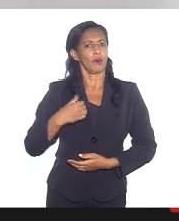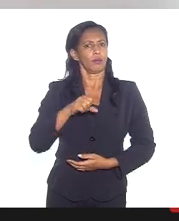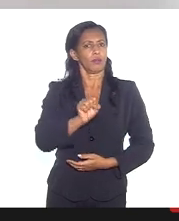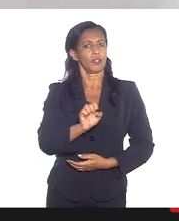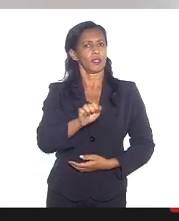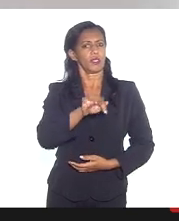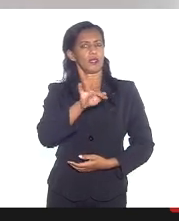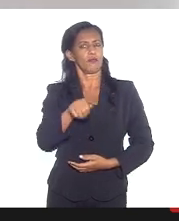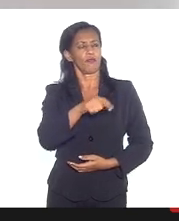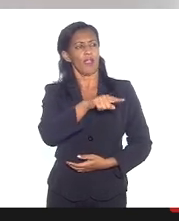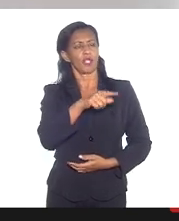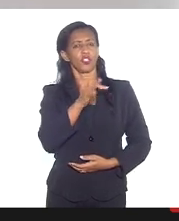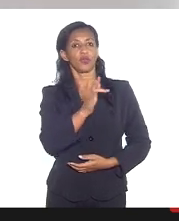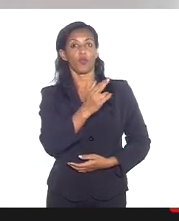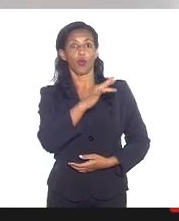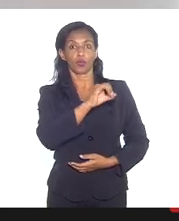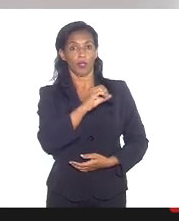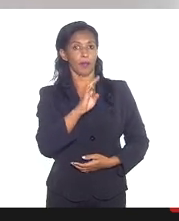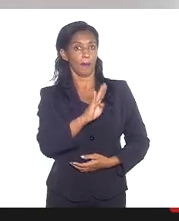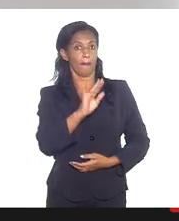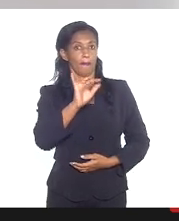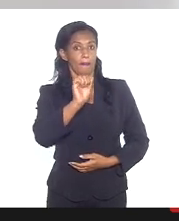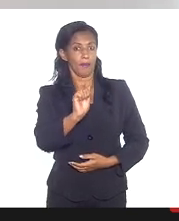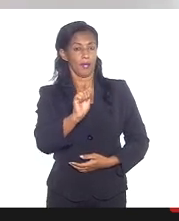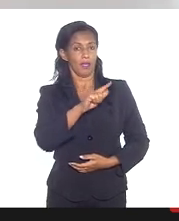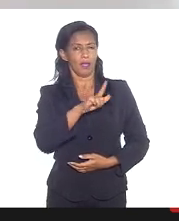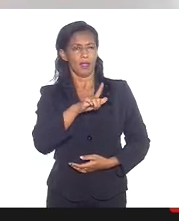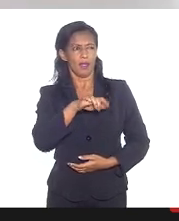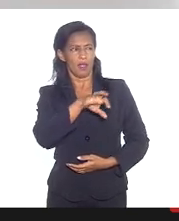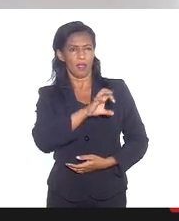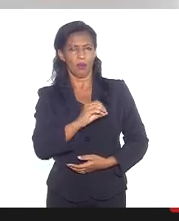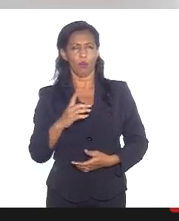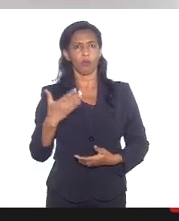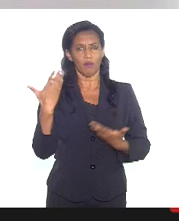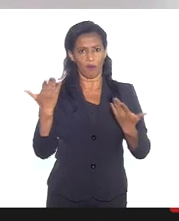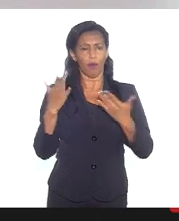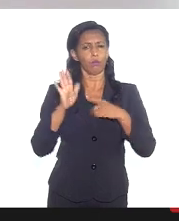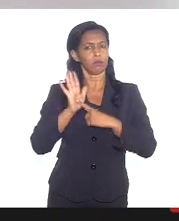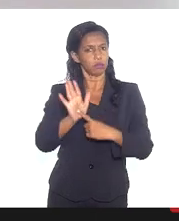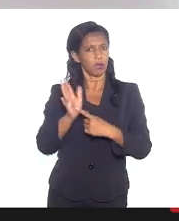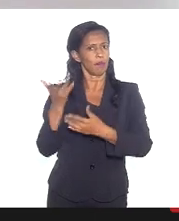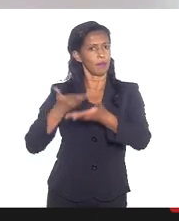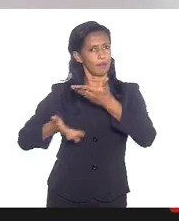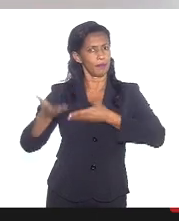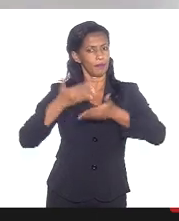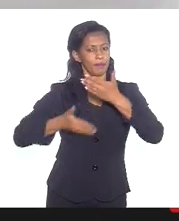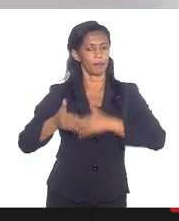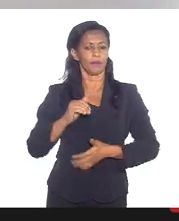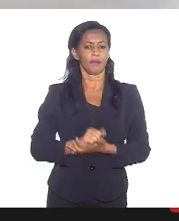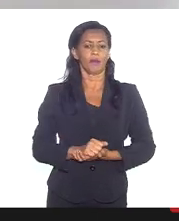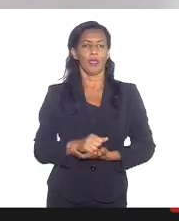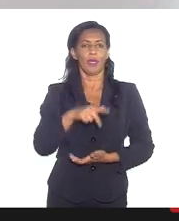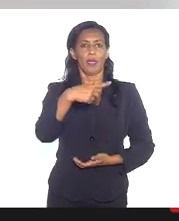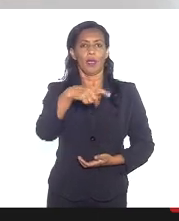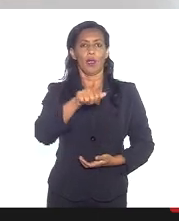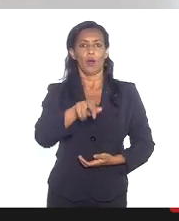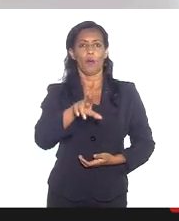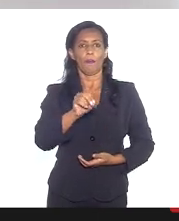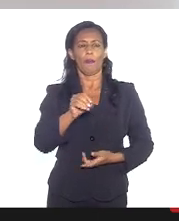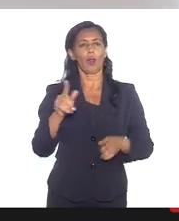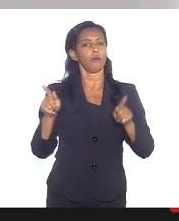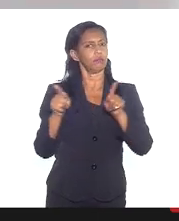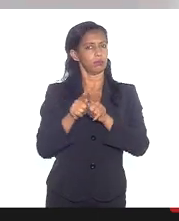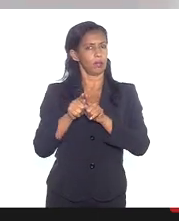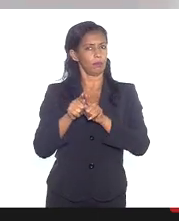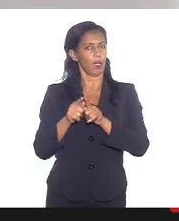o Fortunato, a Bia e o Léo, que vão fazer parte da apresentação. Ao Paulo Henrique, da PGI 18, que tem sido um parceiro aí em